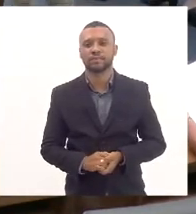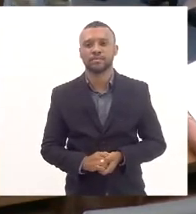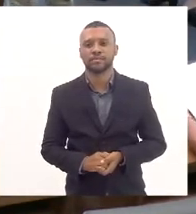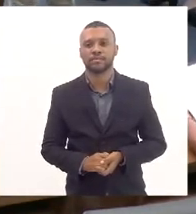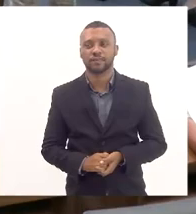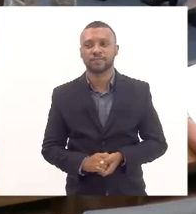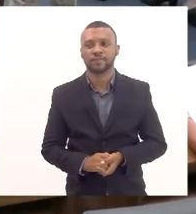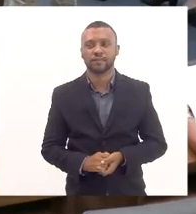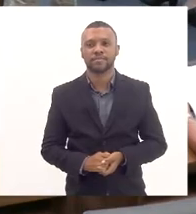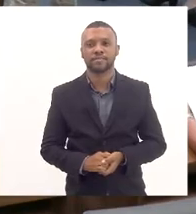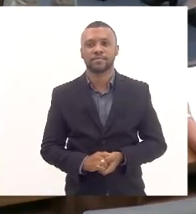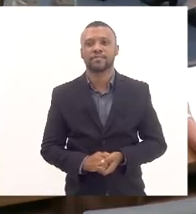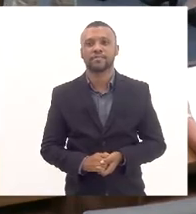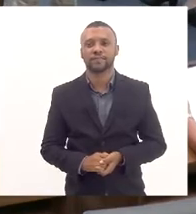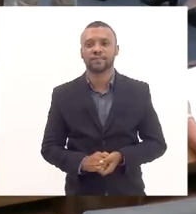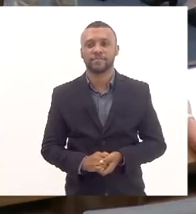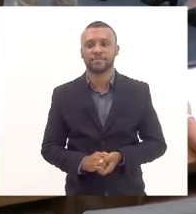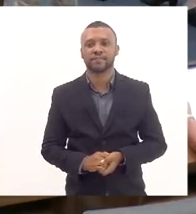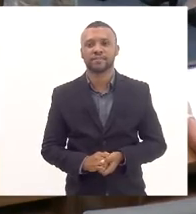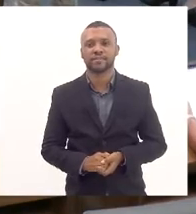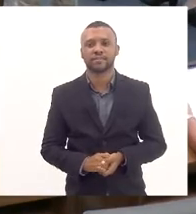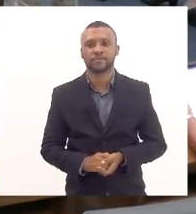E aí